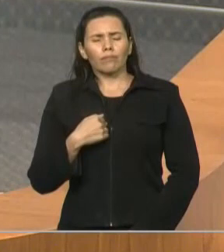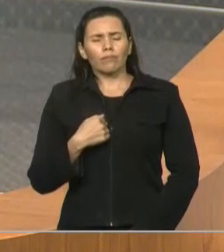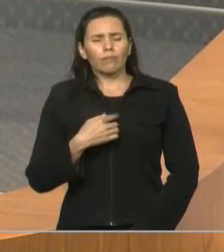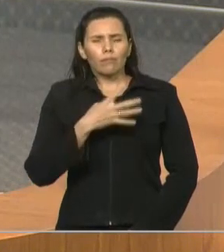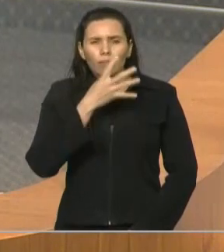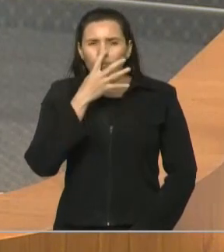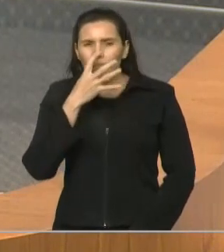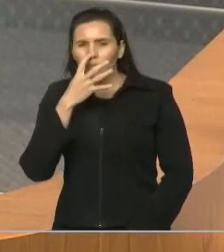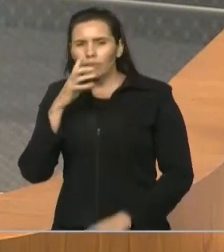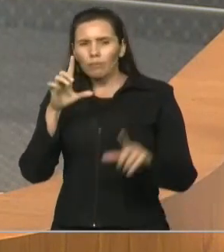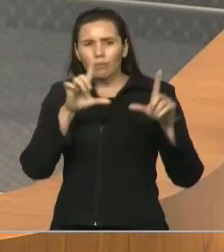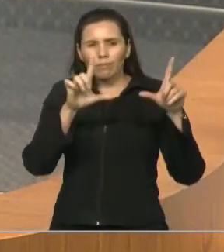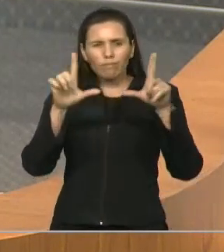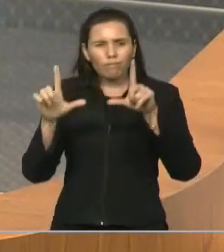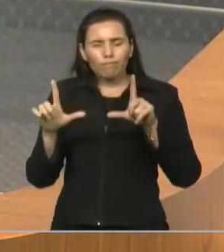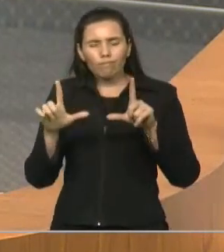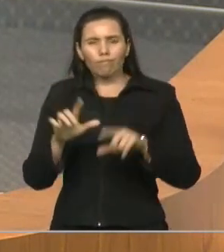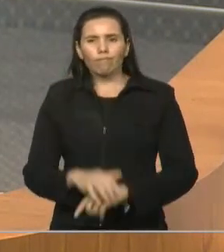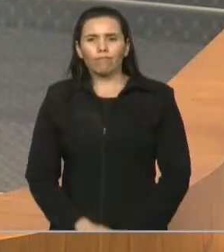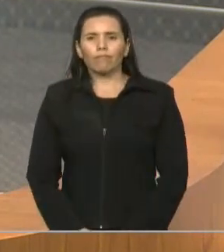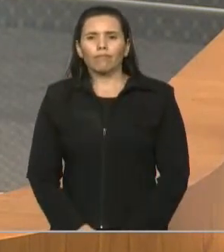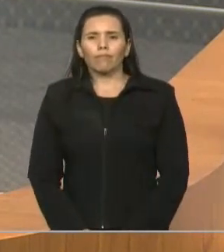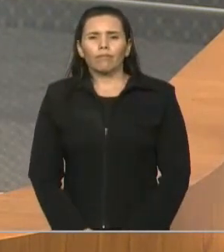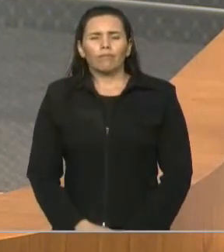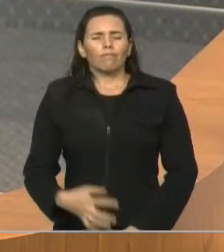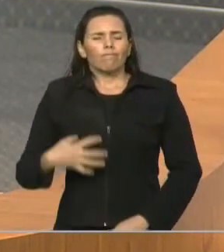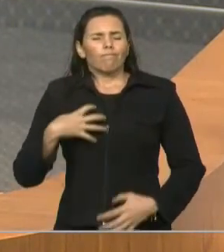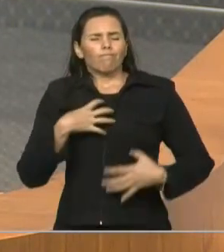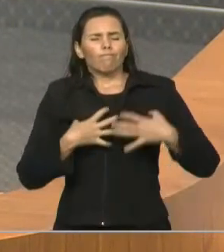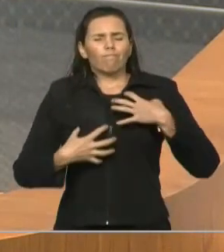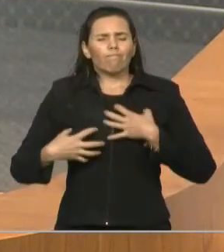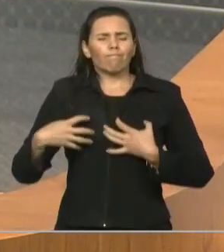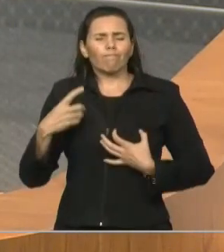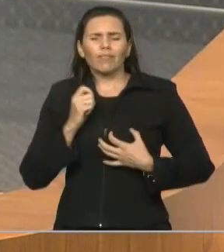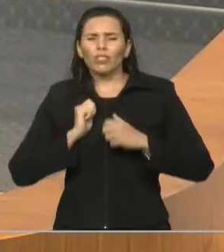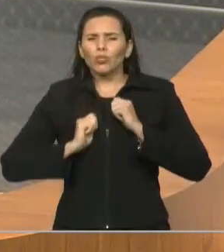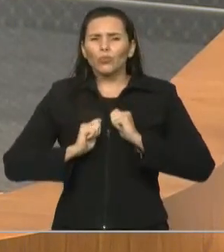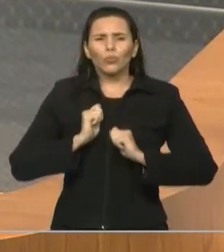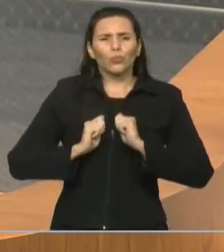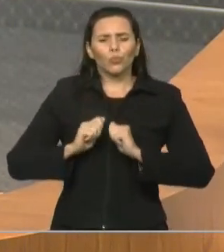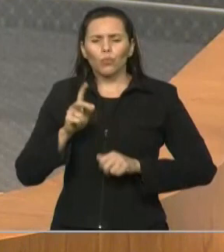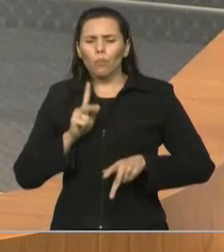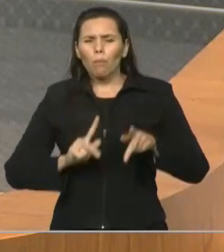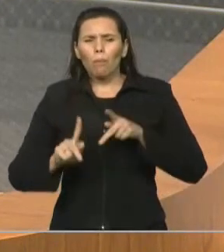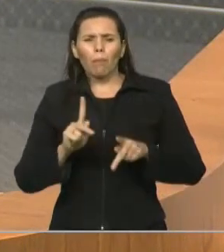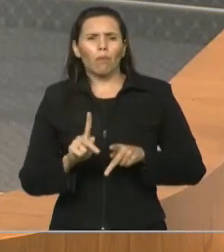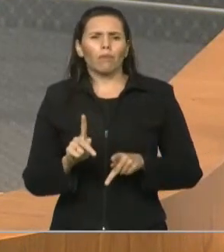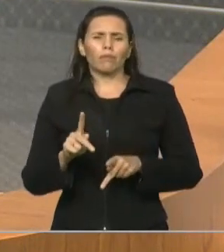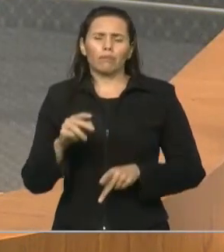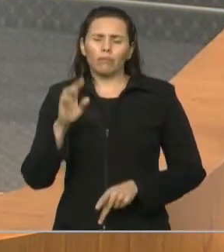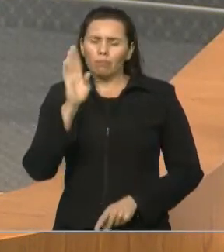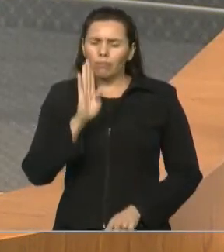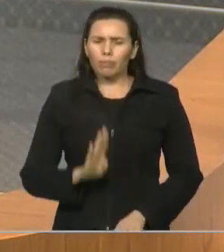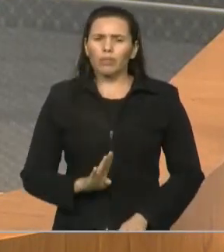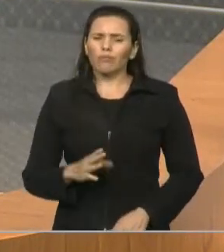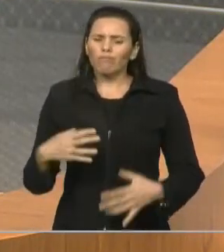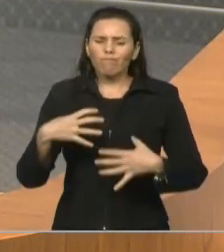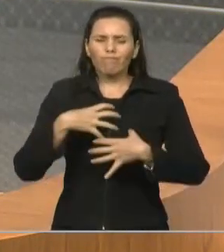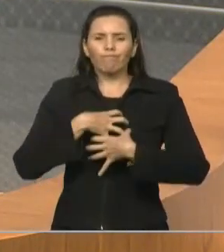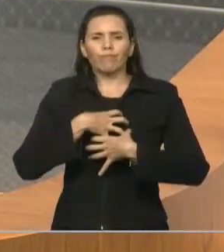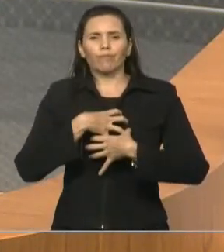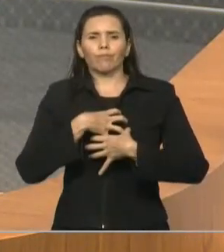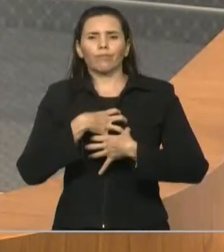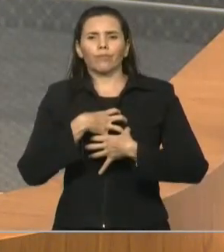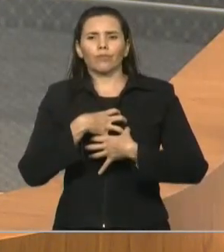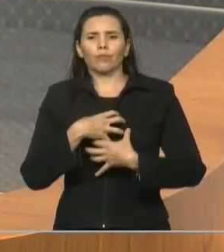e presencialmente a angústia que vive o povo brasileiro, no geral, e em particular